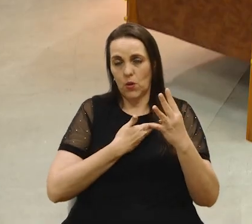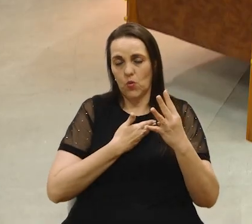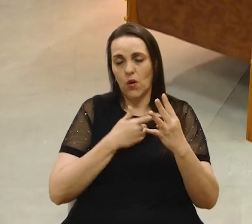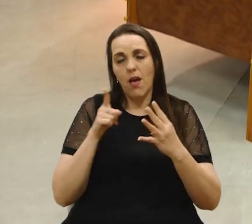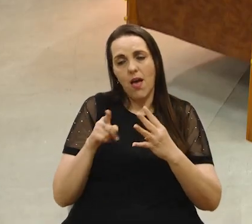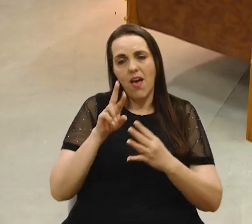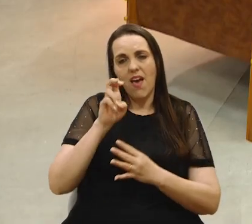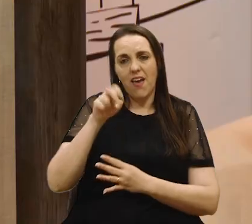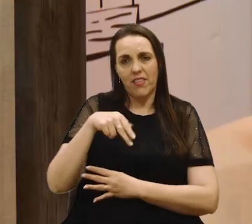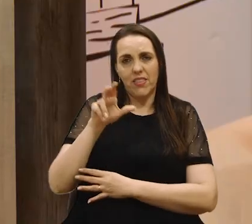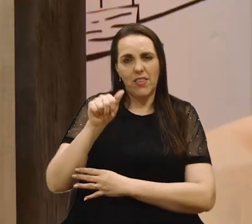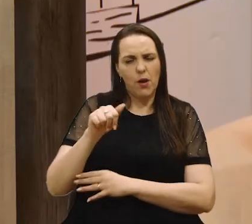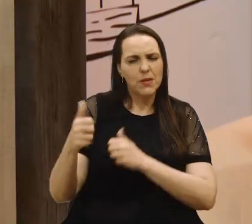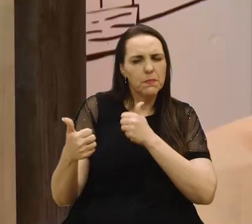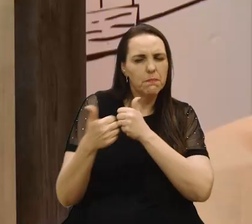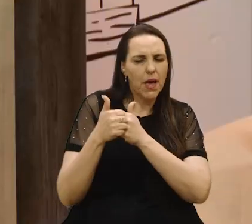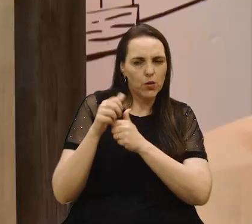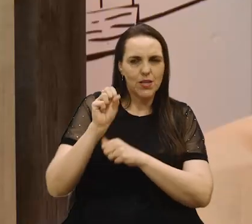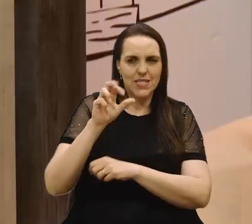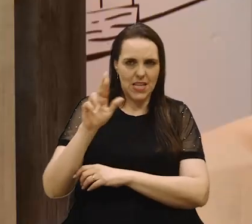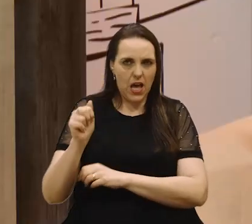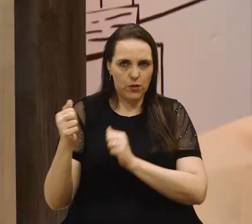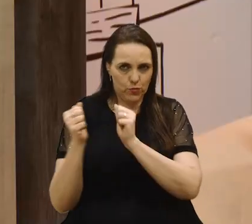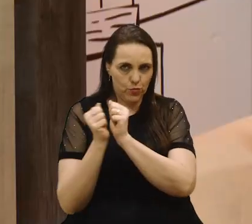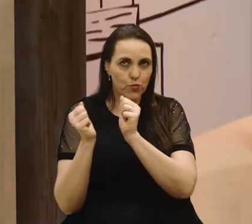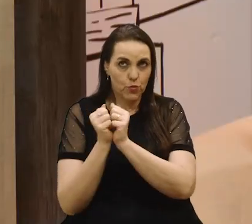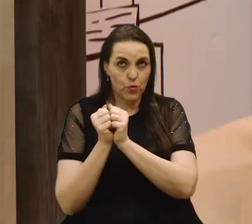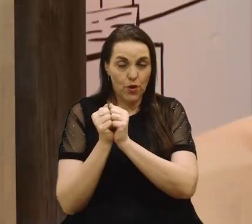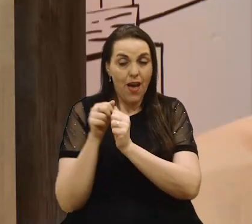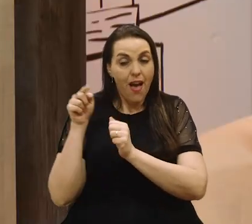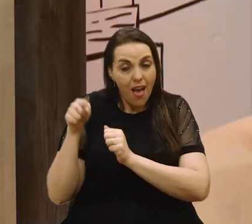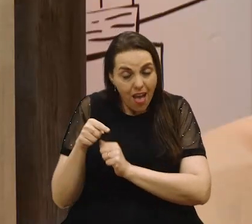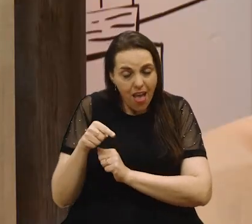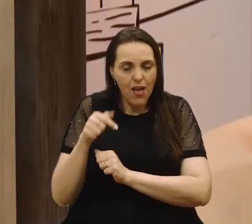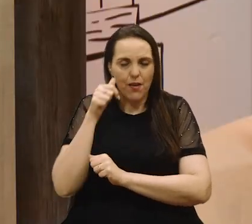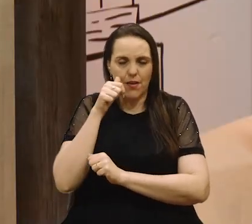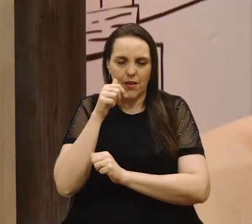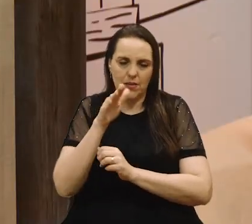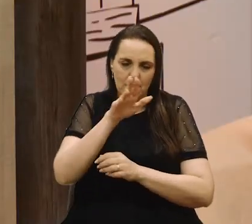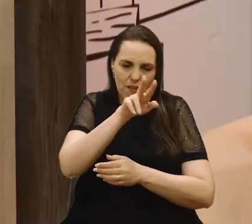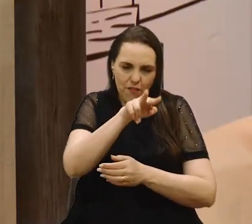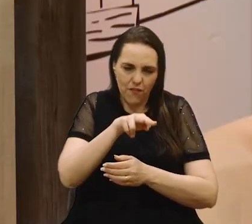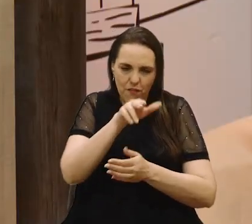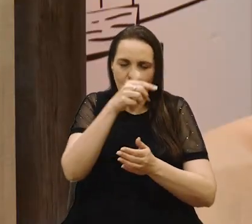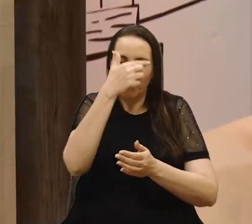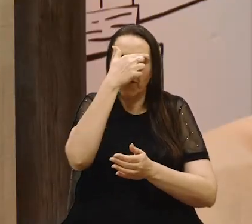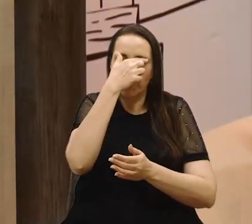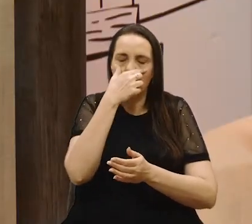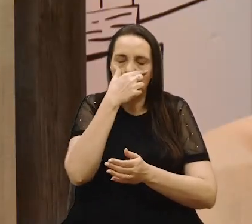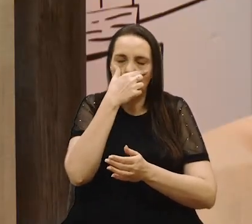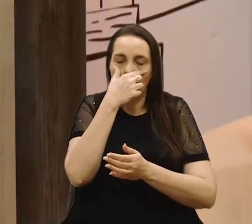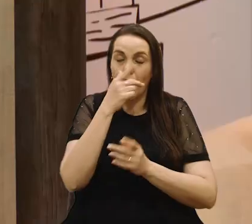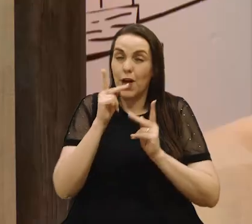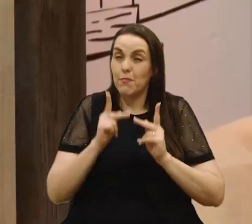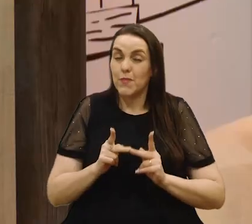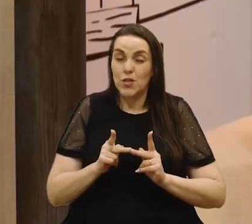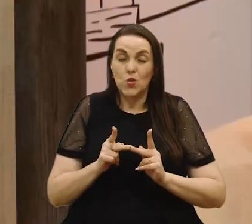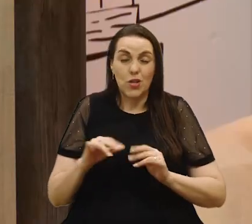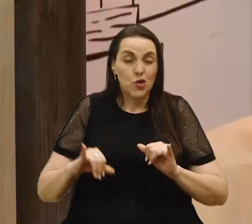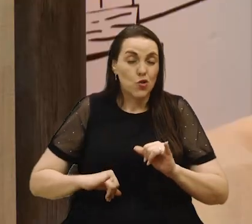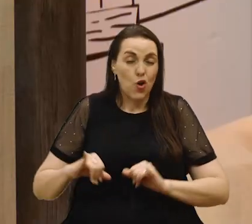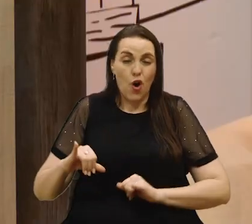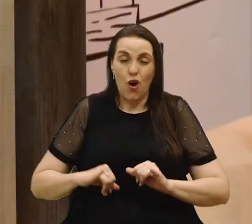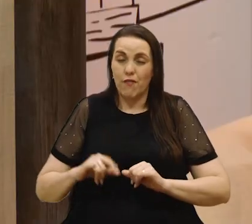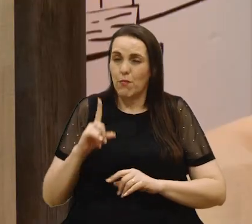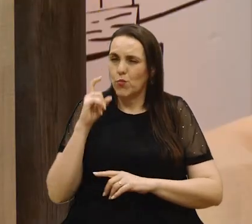Renan é o mais próximo dela. E ela passa por essa situação de fechar os olhos dele. E isso é uma agressão muito grande para uma pessoa em